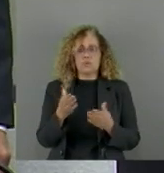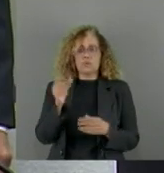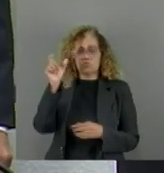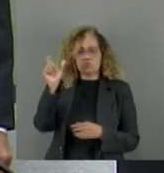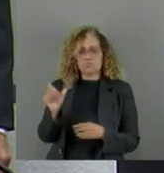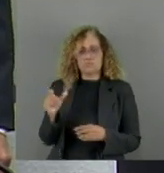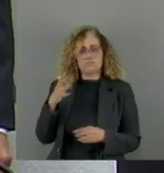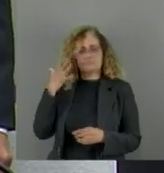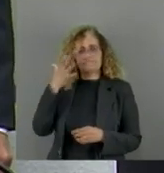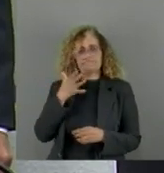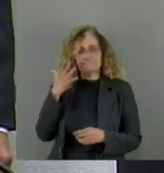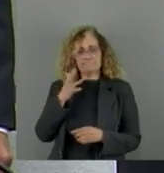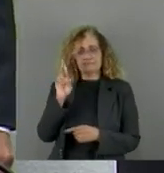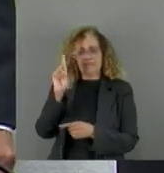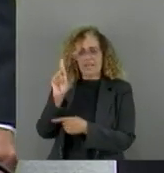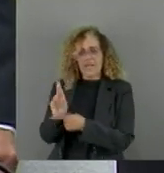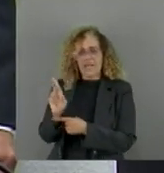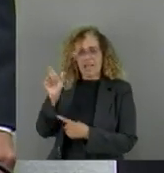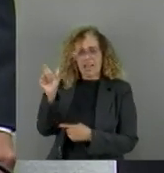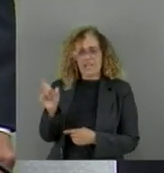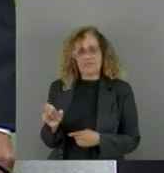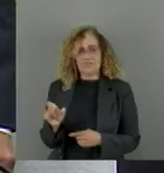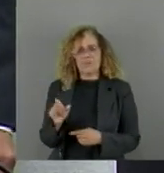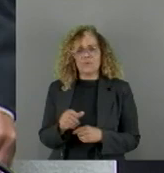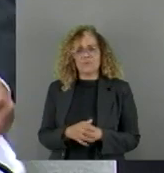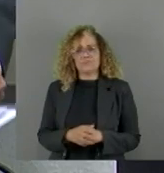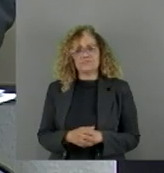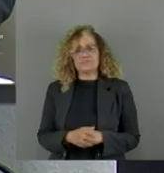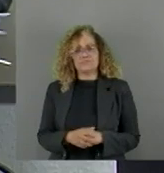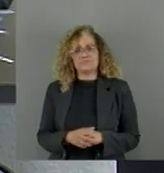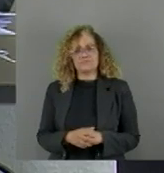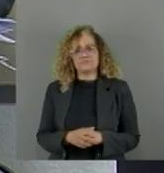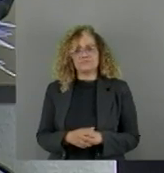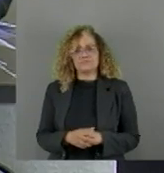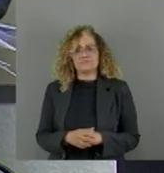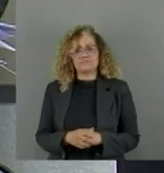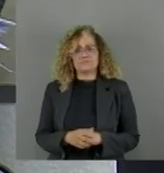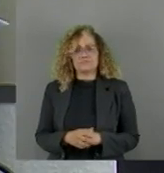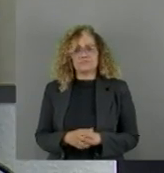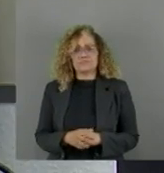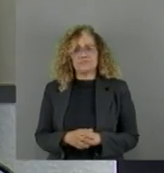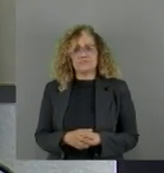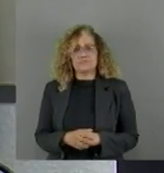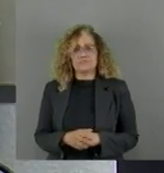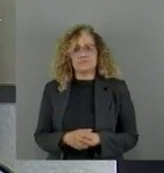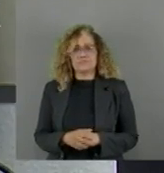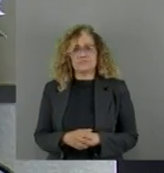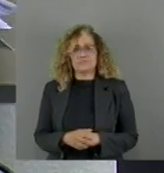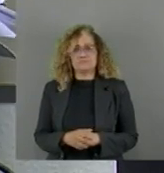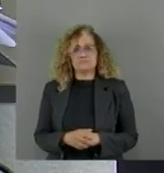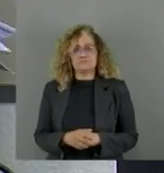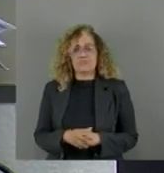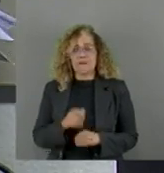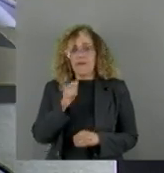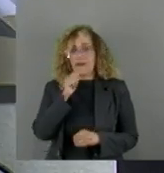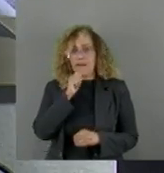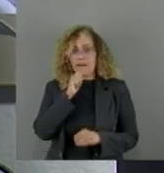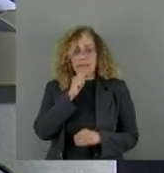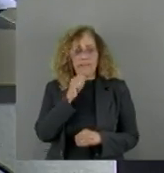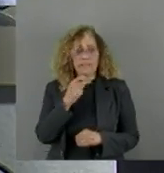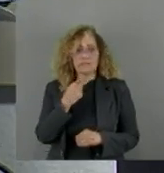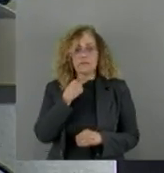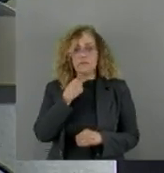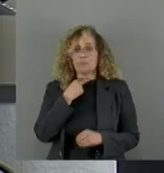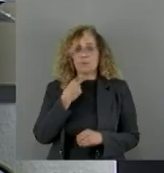a palavra na condição de relator ad hoc, já que ainda não estamos podendo contar com a presença do senador Flávio